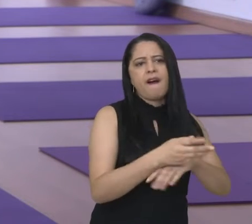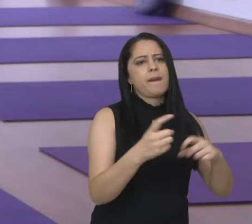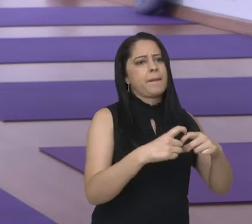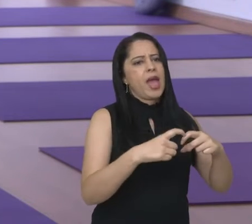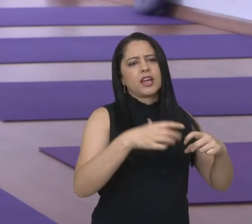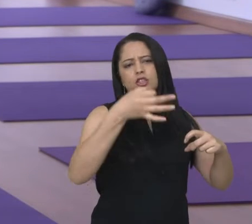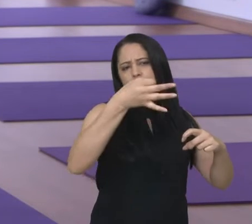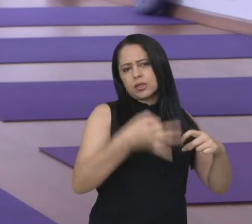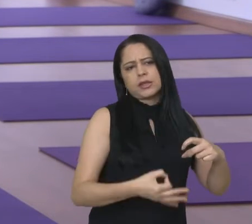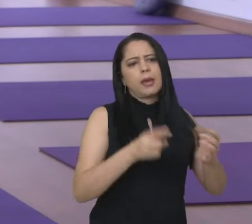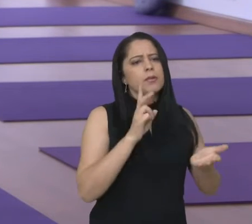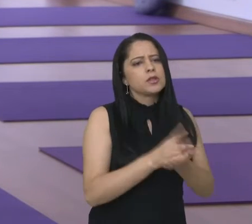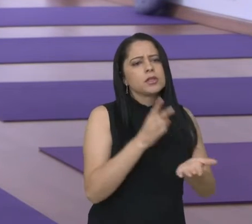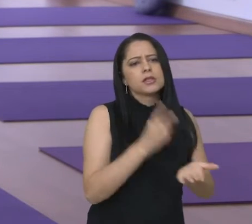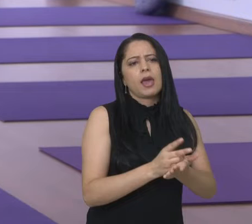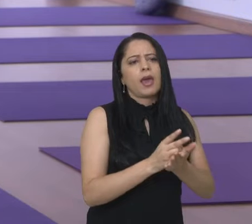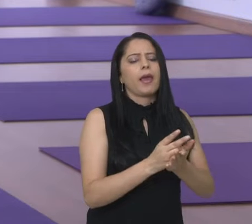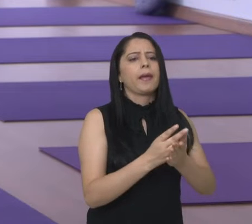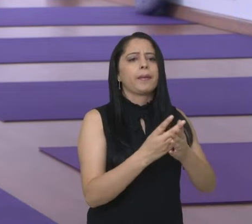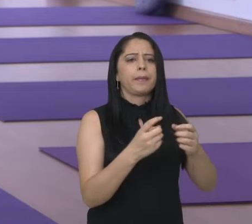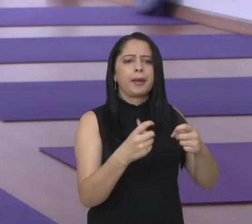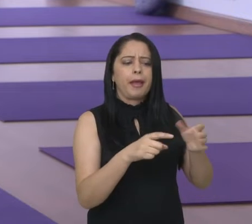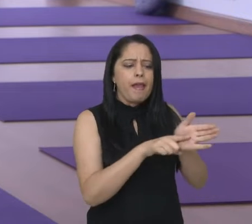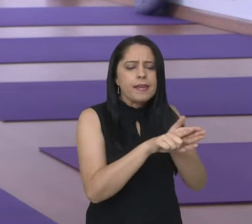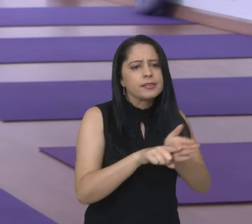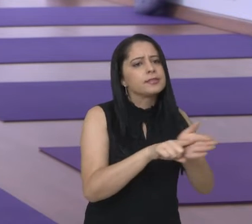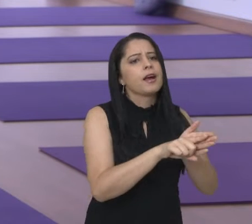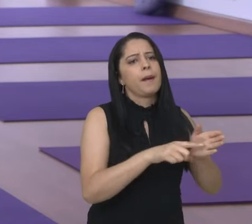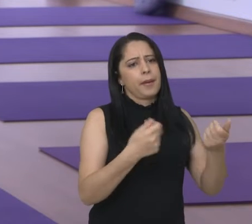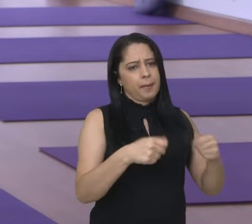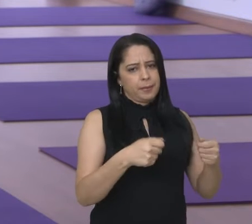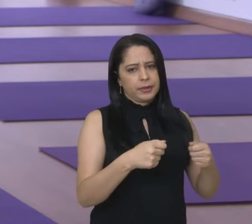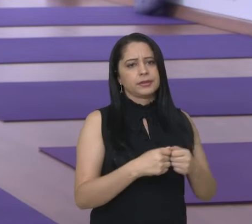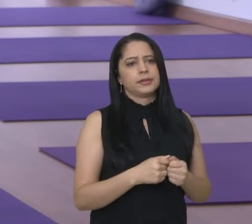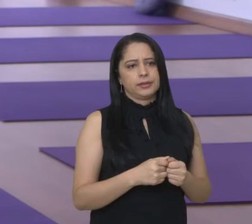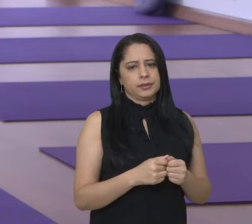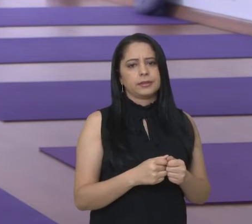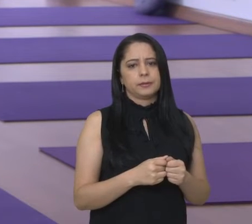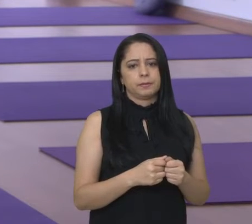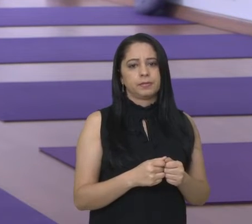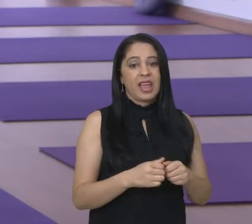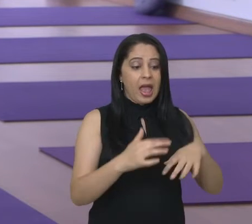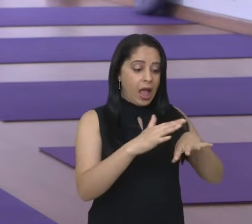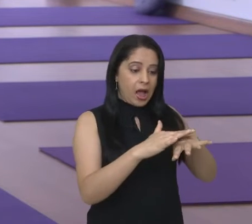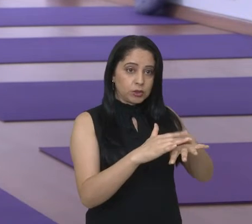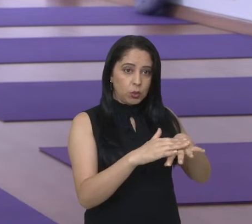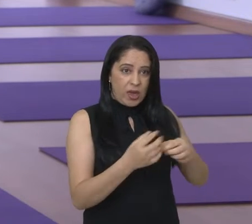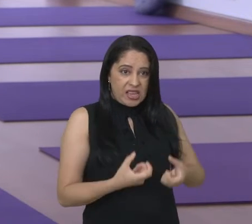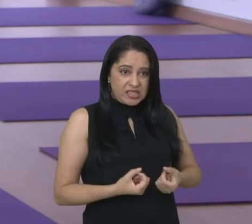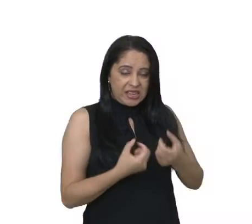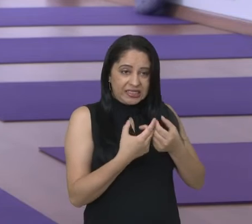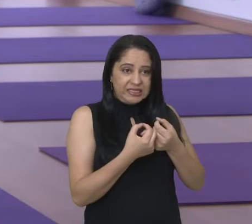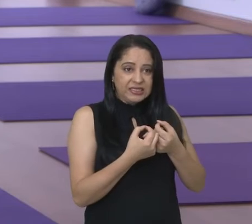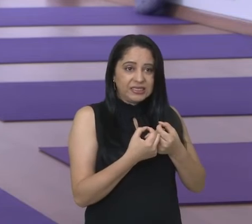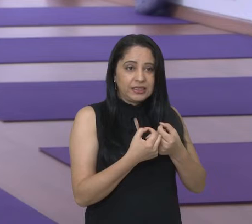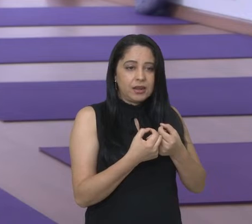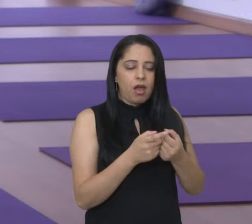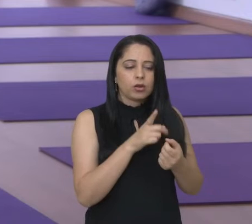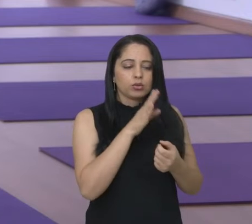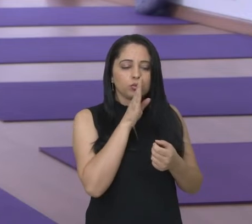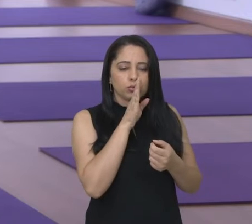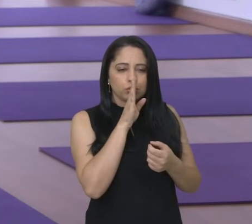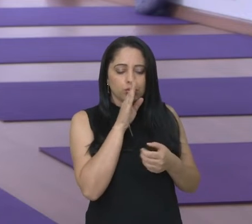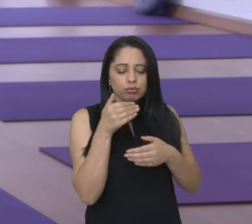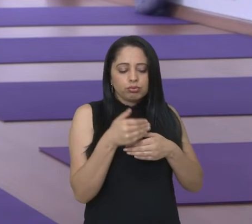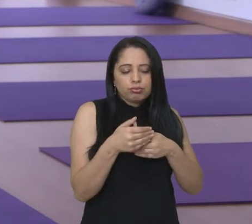vai buscar todo ano fazer exame para se precaver, né? É o exame de prevenção, né? Essa doença ela